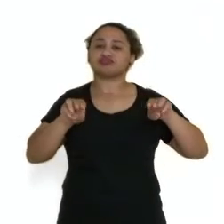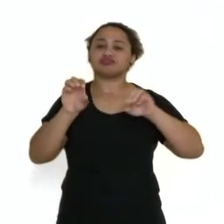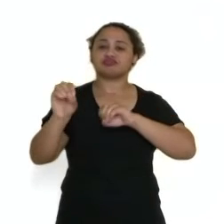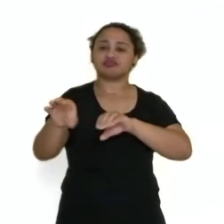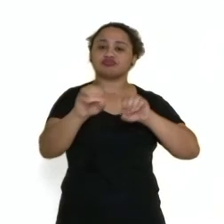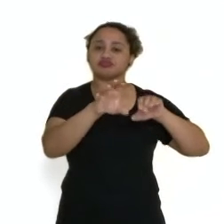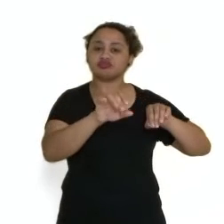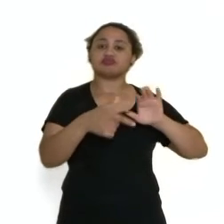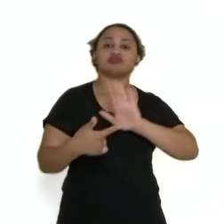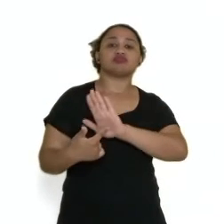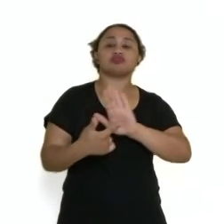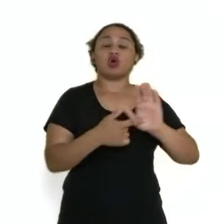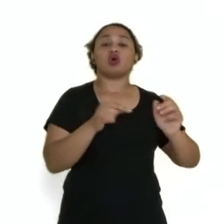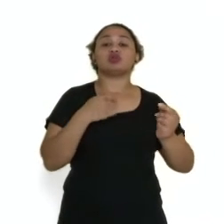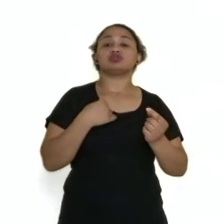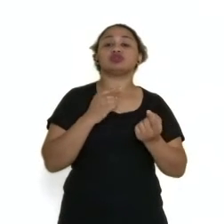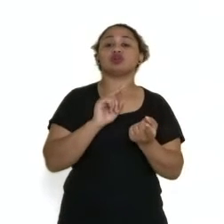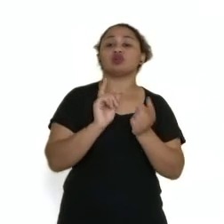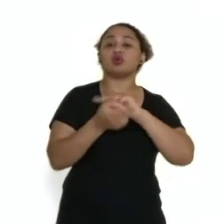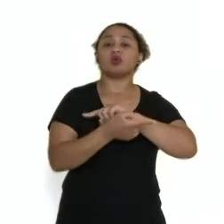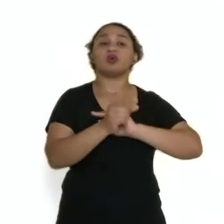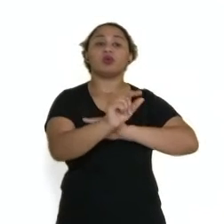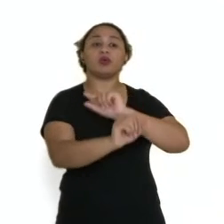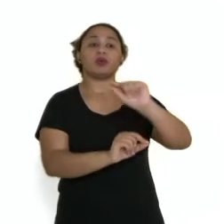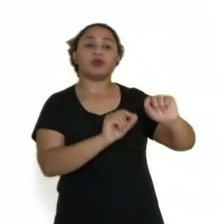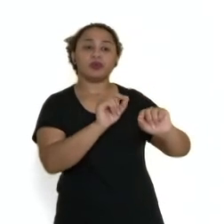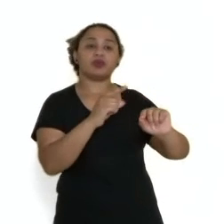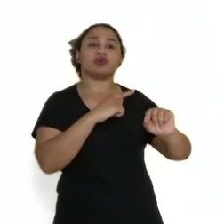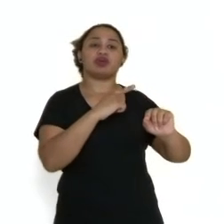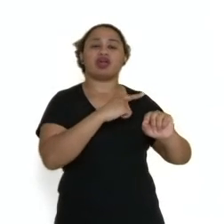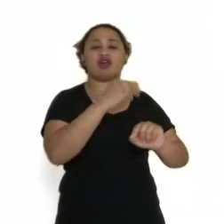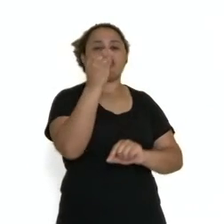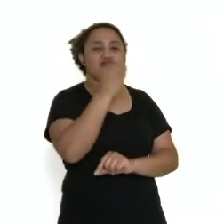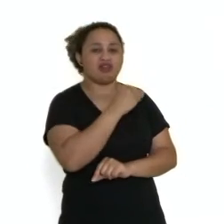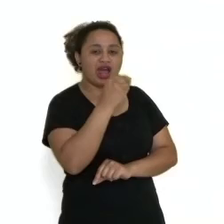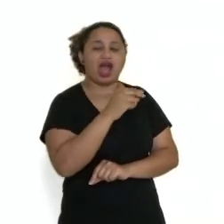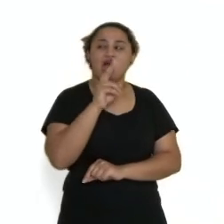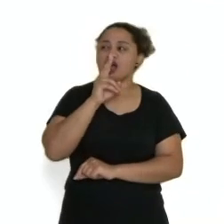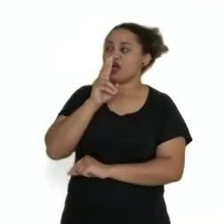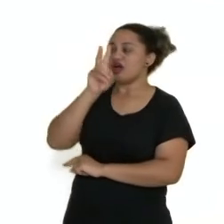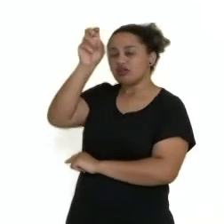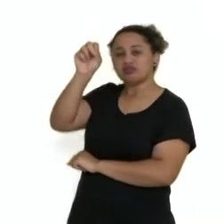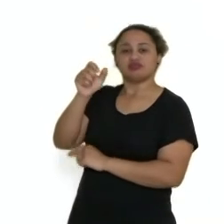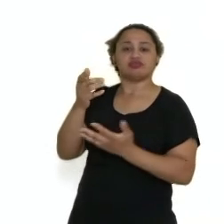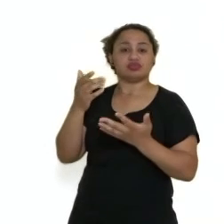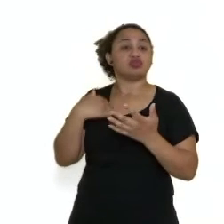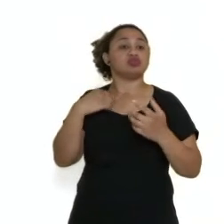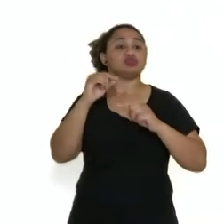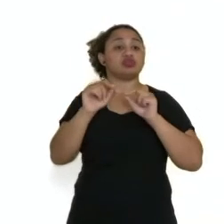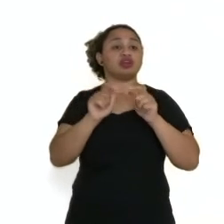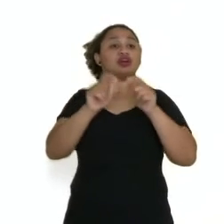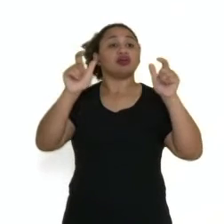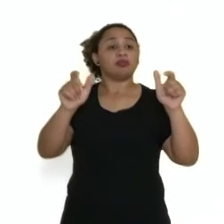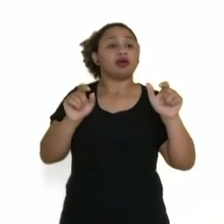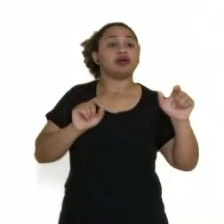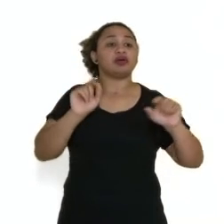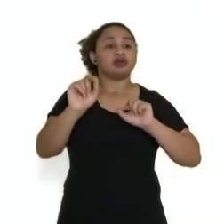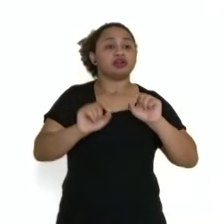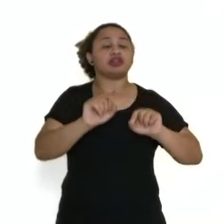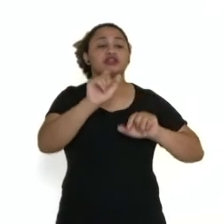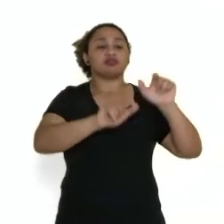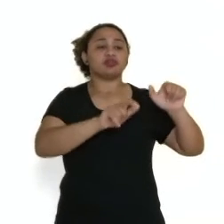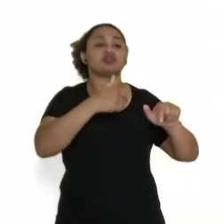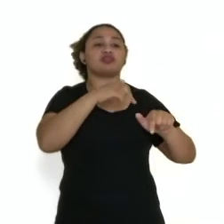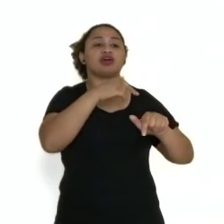apresentam contraposição entre quem? Fracos e mais fortes, nos quais, na maioria das vezes, os